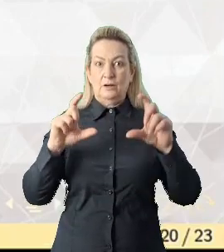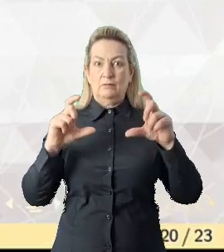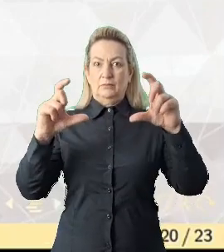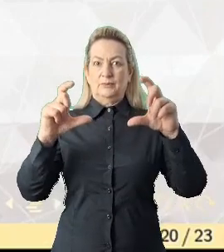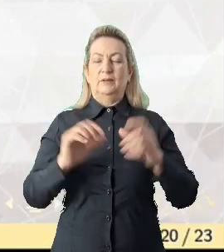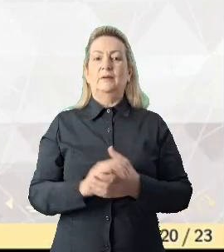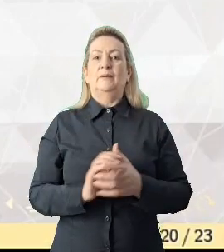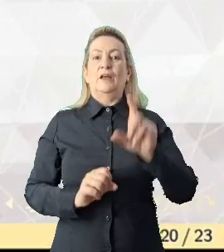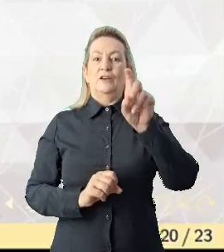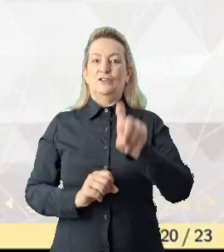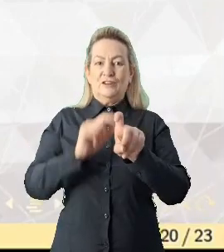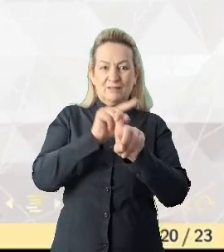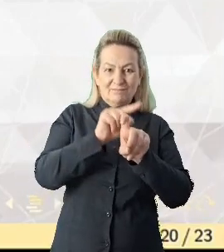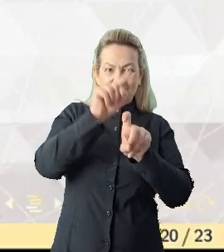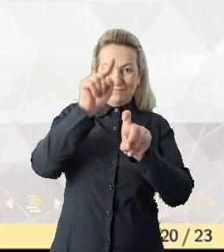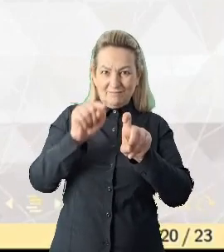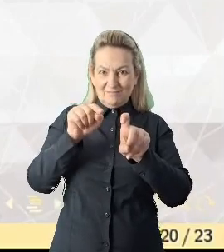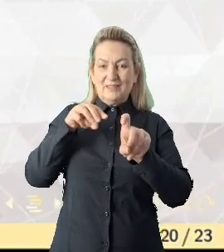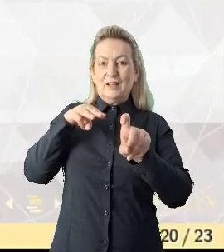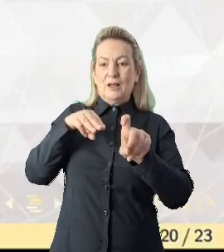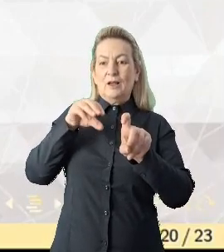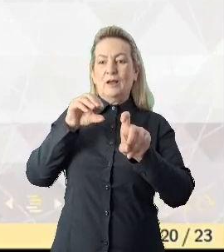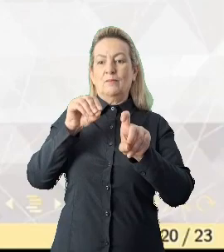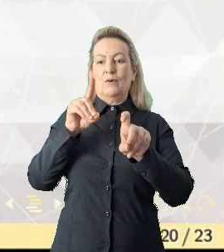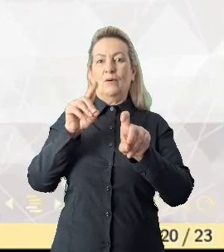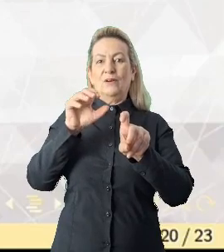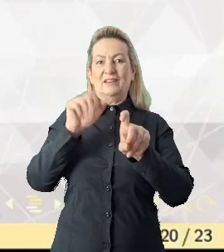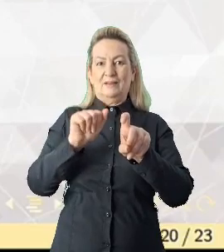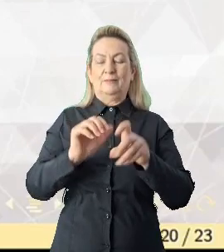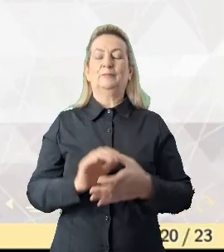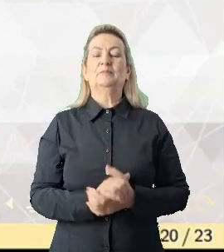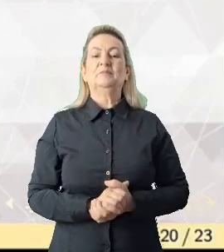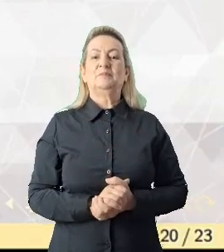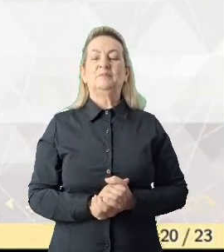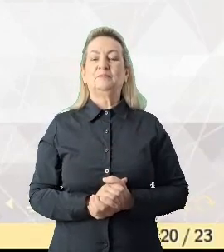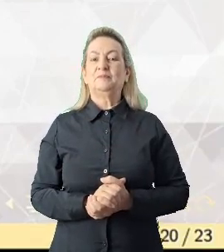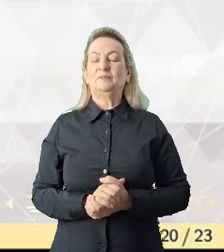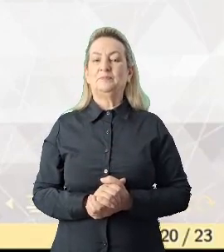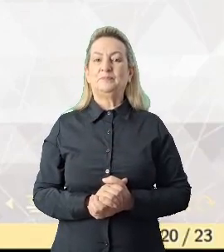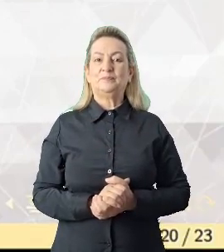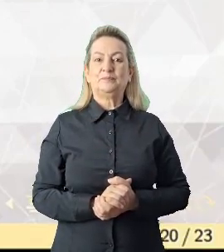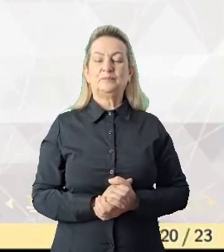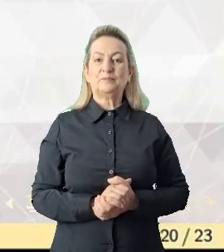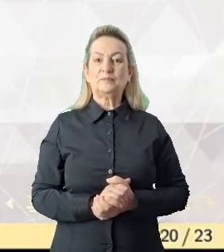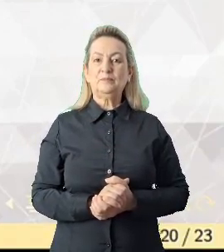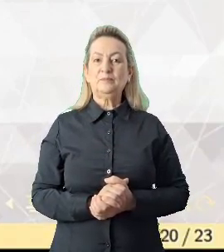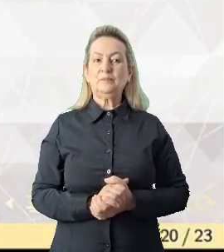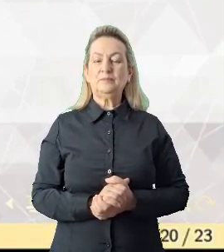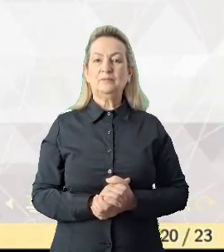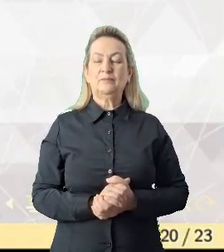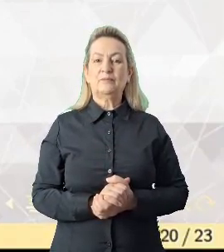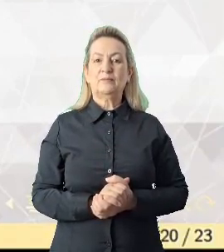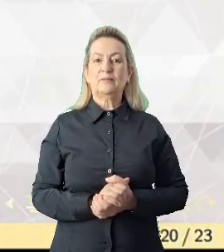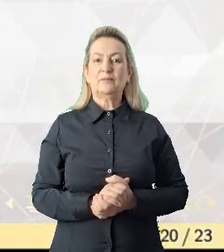o módulo, né? Então nós temos a distância x menos x, chapeuzinho, que é a moda, dividido por S, que é a simetria 1 em módulo, é igual